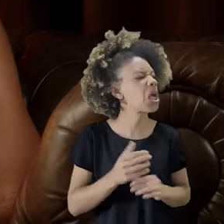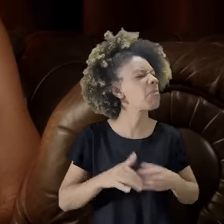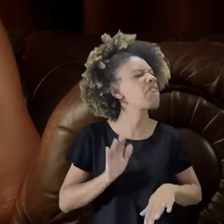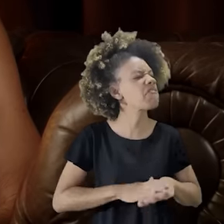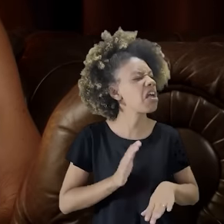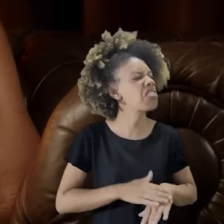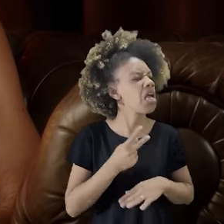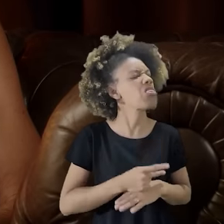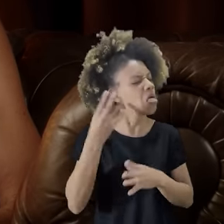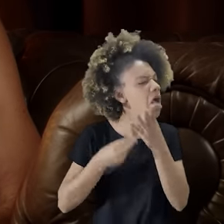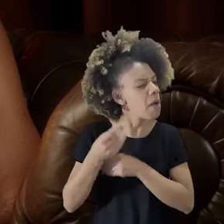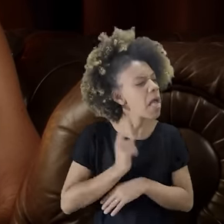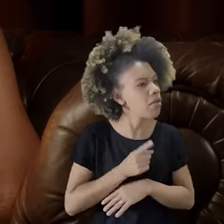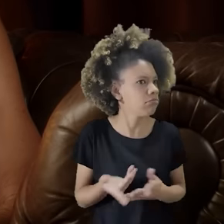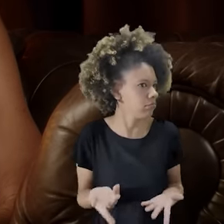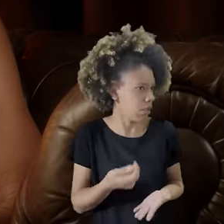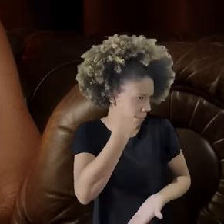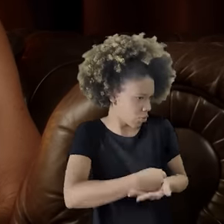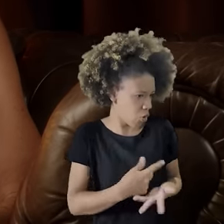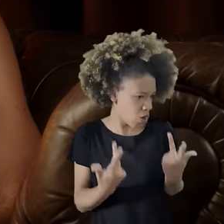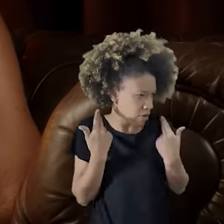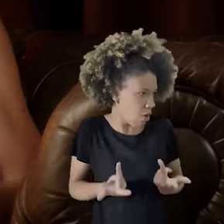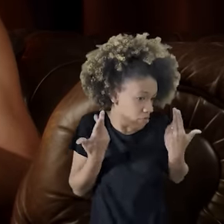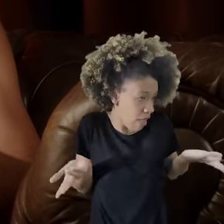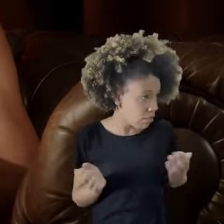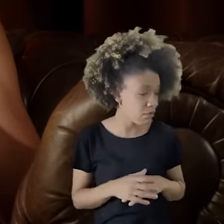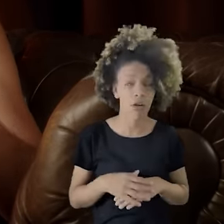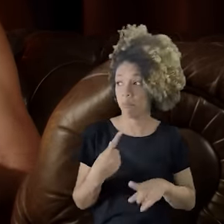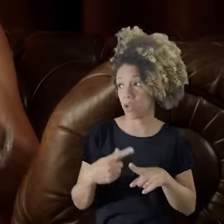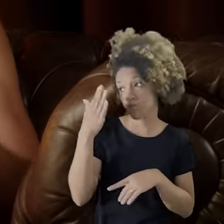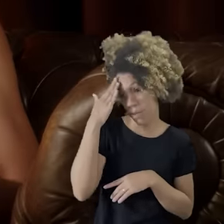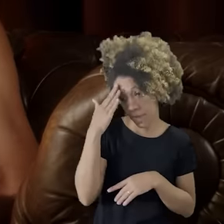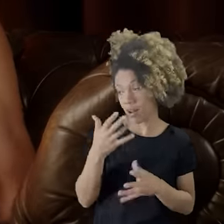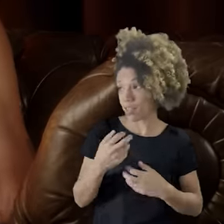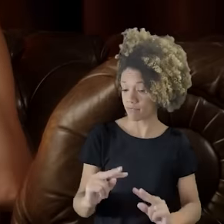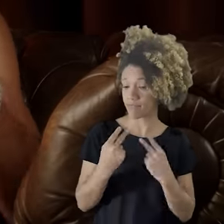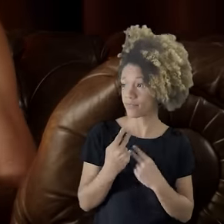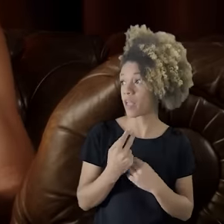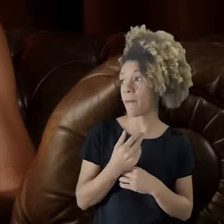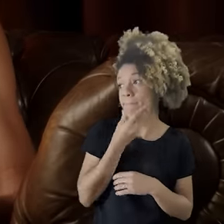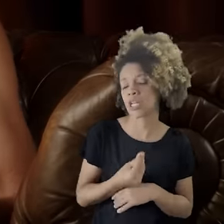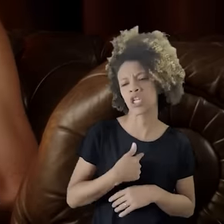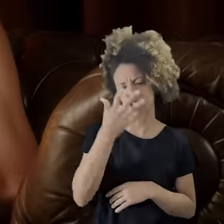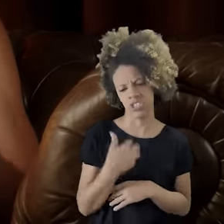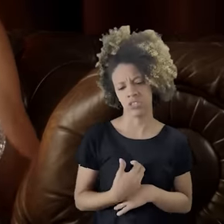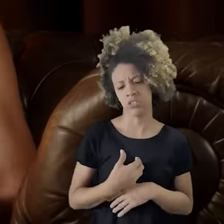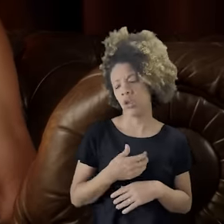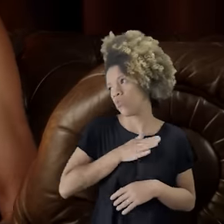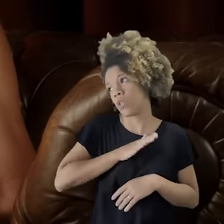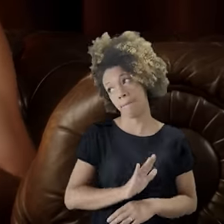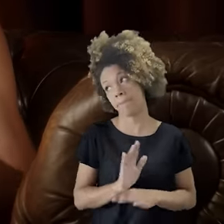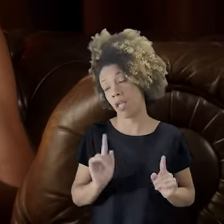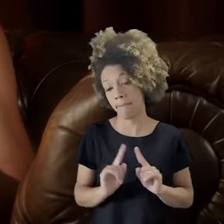com seu cabelo não sei quem fala a senhora mandou cortar eu cortei aí que eu sabia que ela queria me ver com o menino e eu tinha raiva né eu não sabia